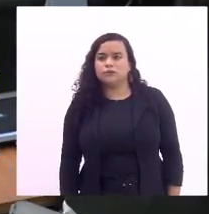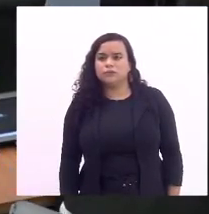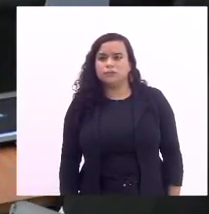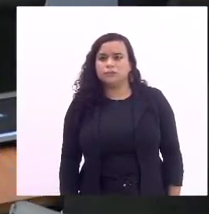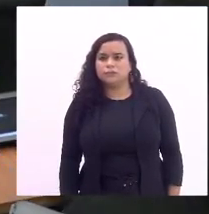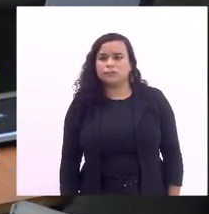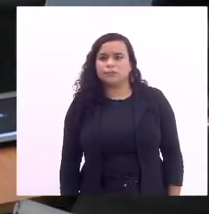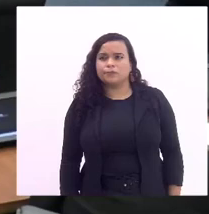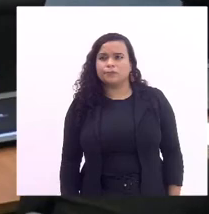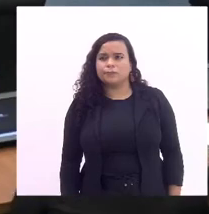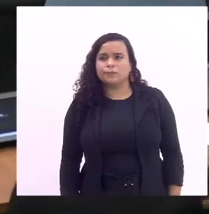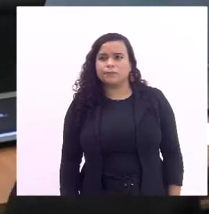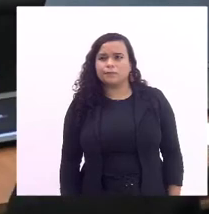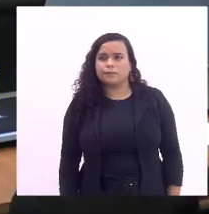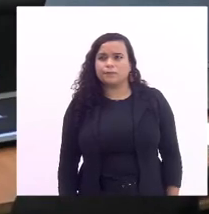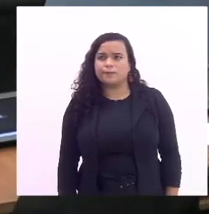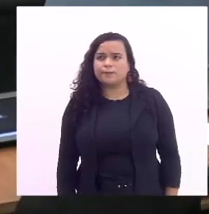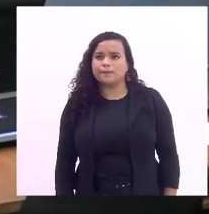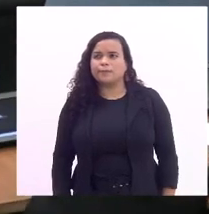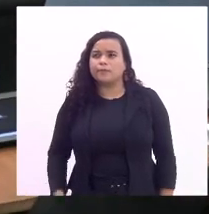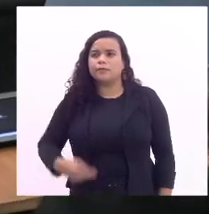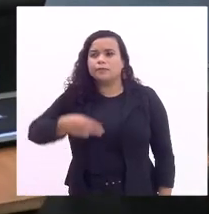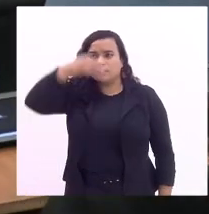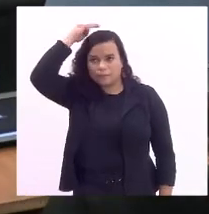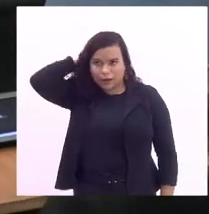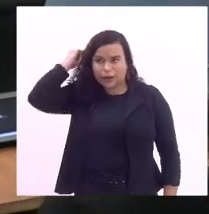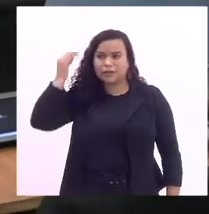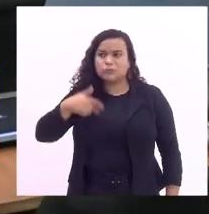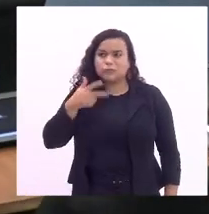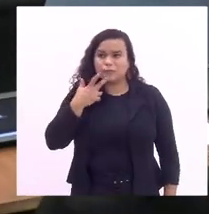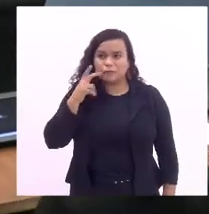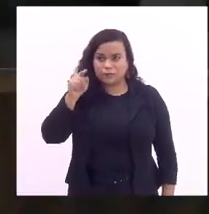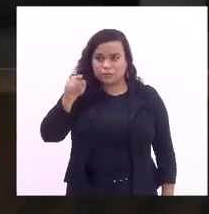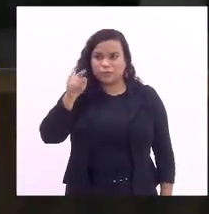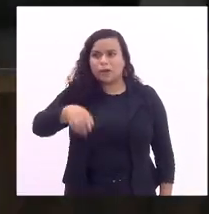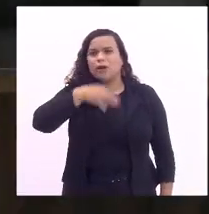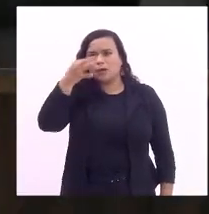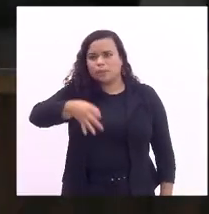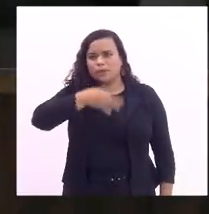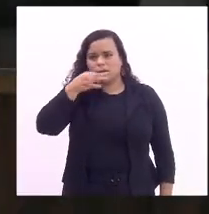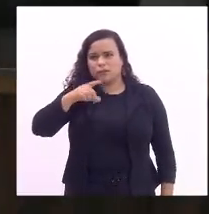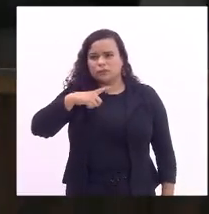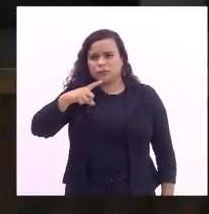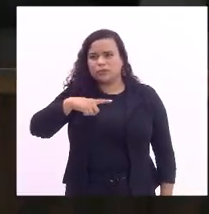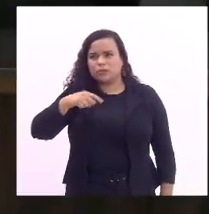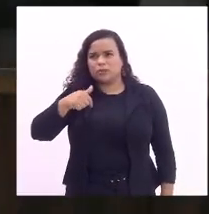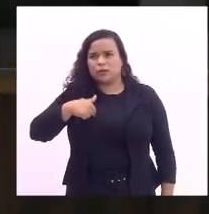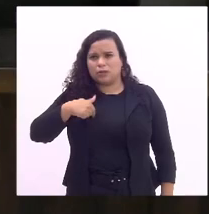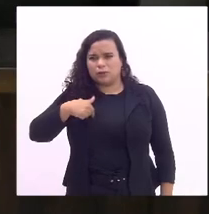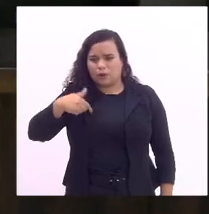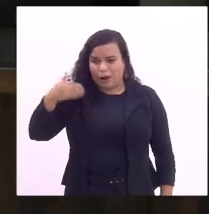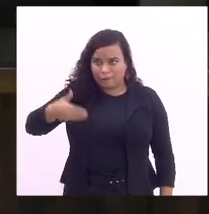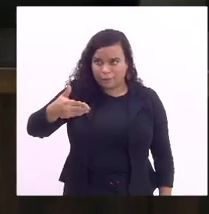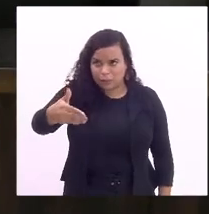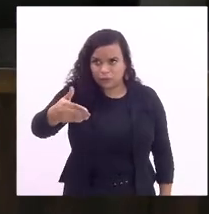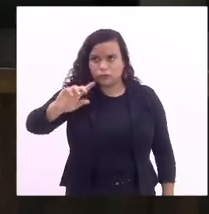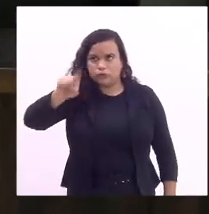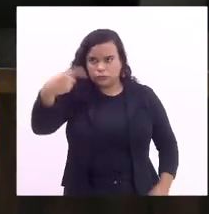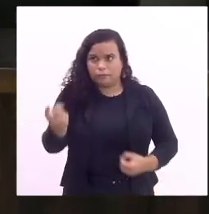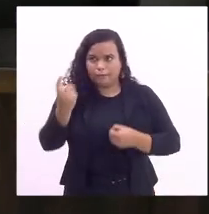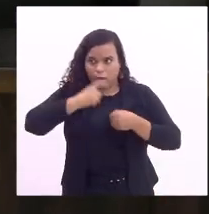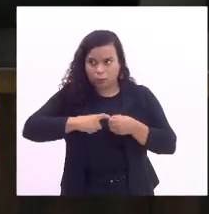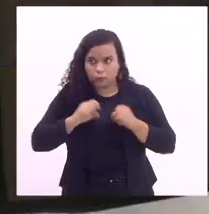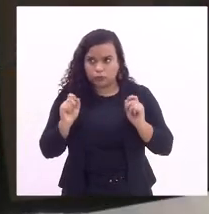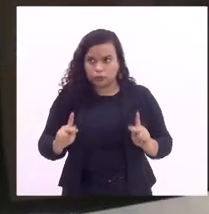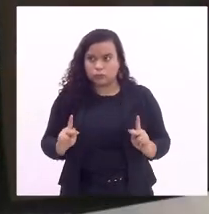Então, tem supressiva. Eu vou, Márcio, eu cantei para Vossa Excelência emitir parecer, então eu vou avançar na pauta e volto.